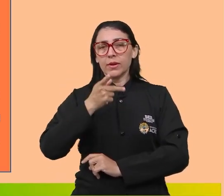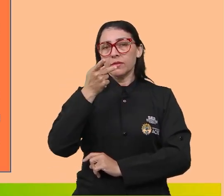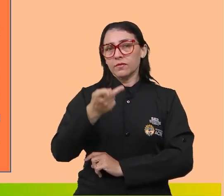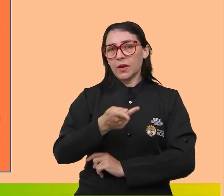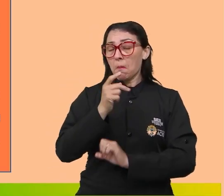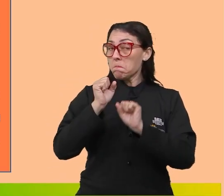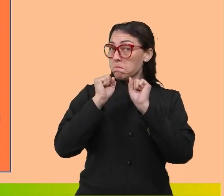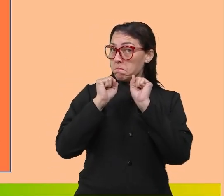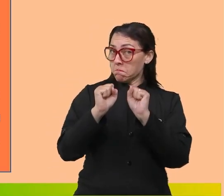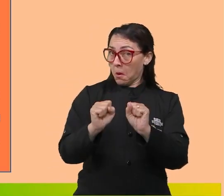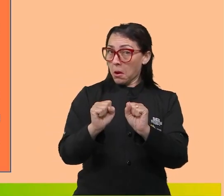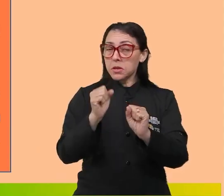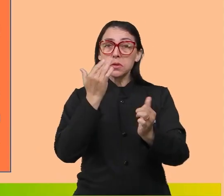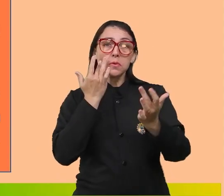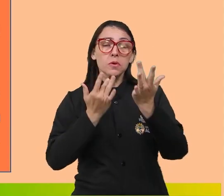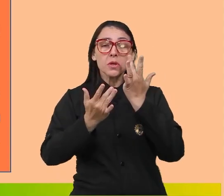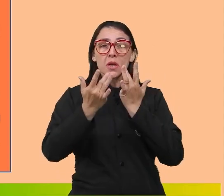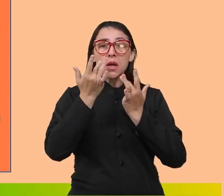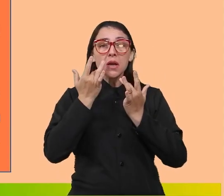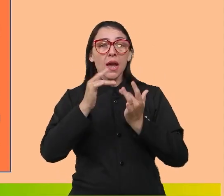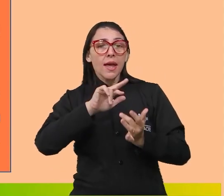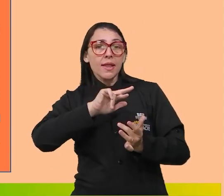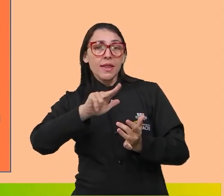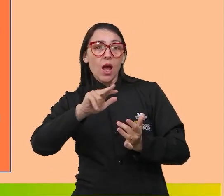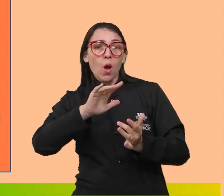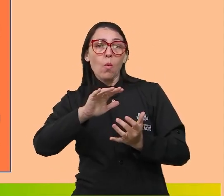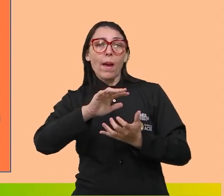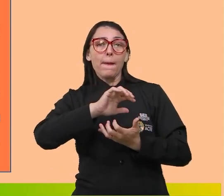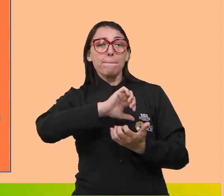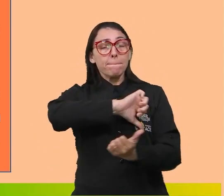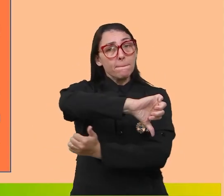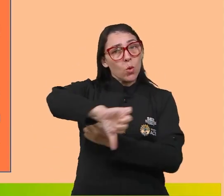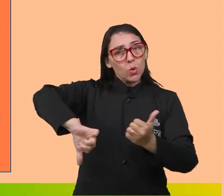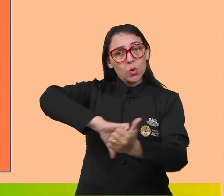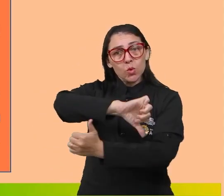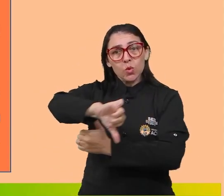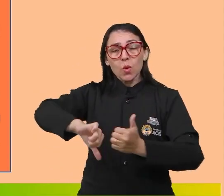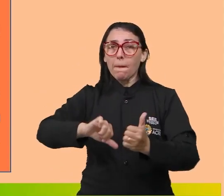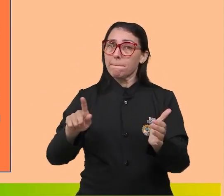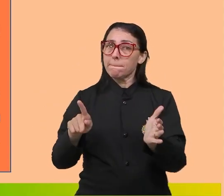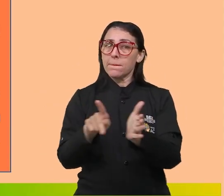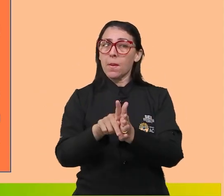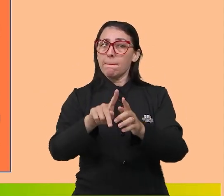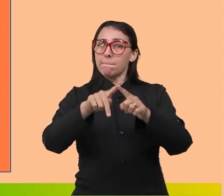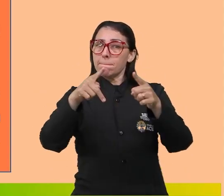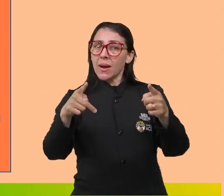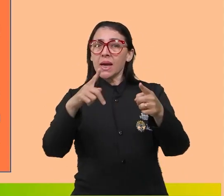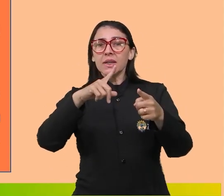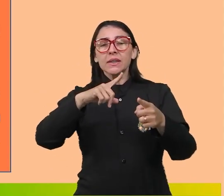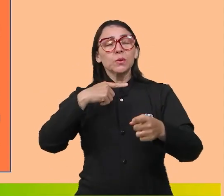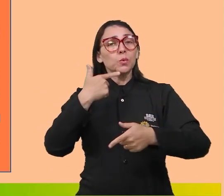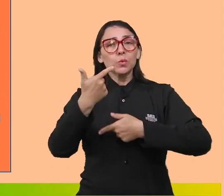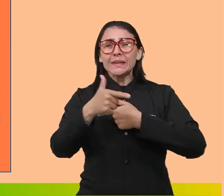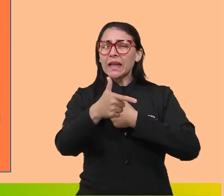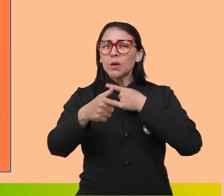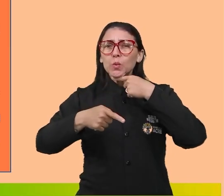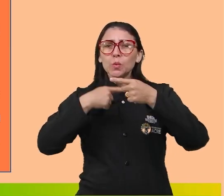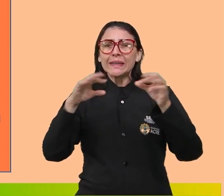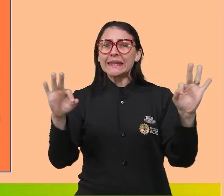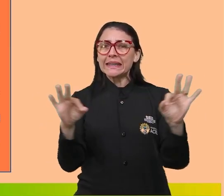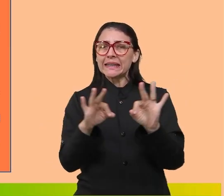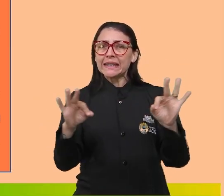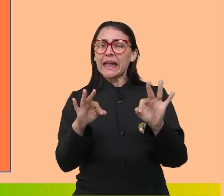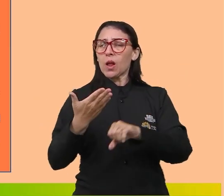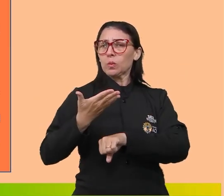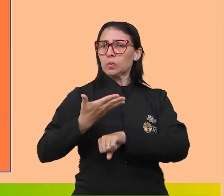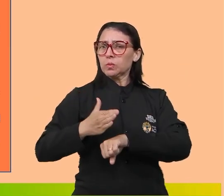assim: pode ser que o teatro não seja revolucionário em si mesmo, mas não tenham dúvidas, é